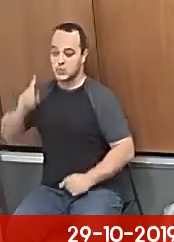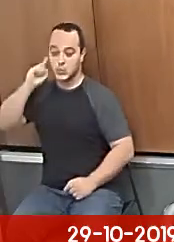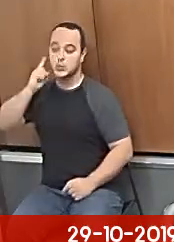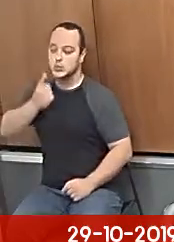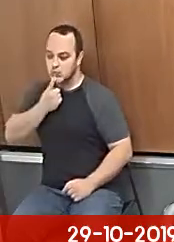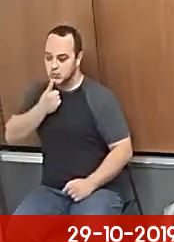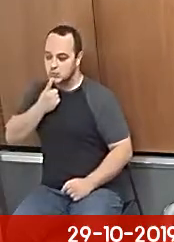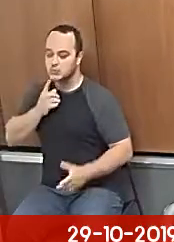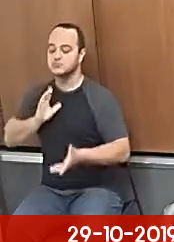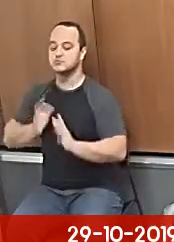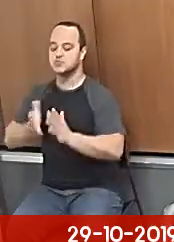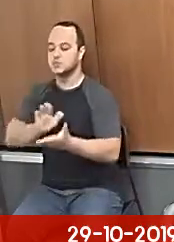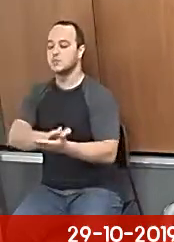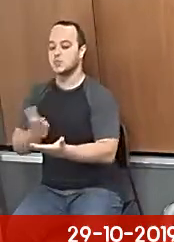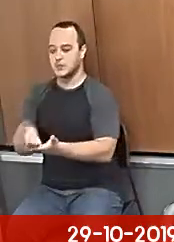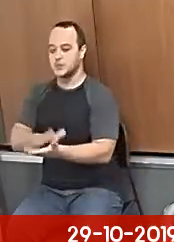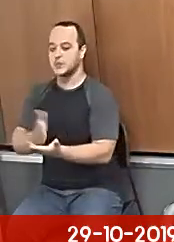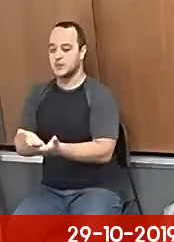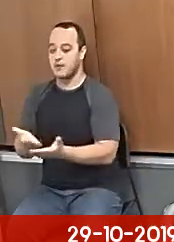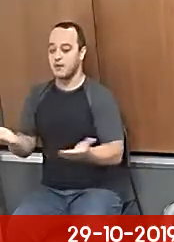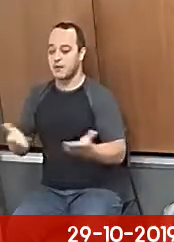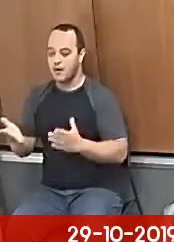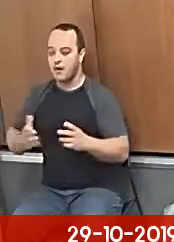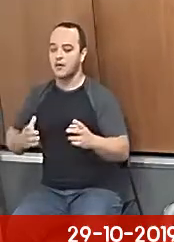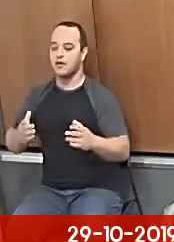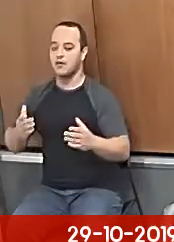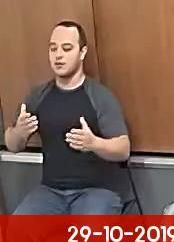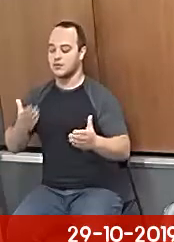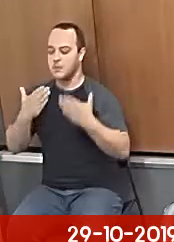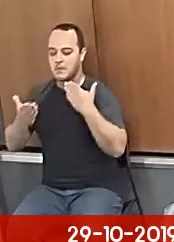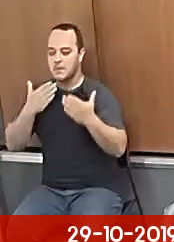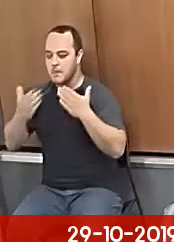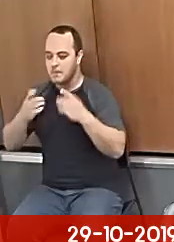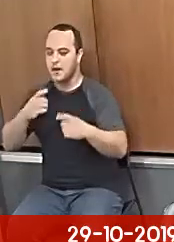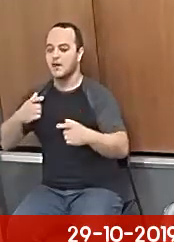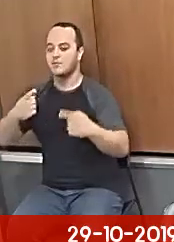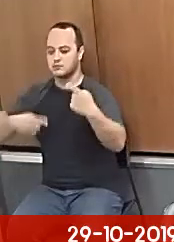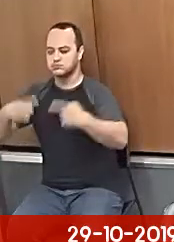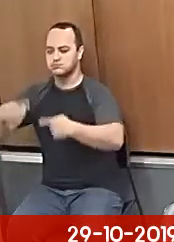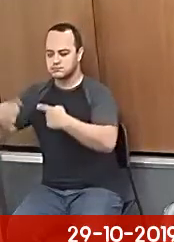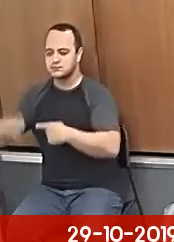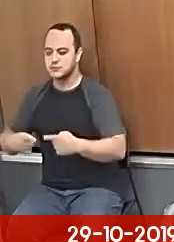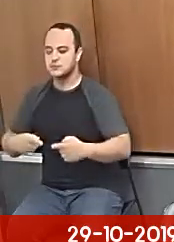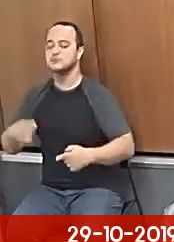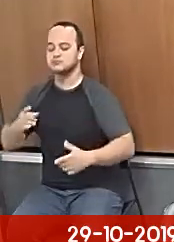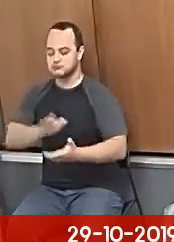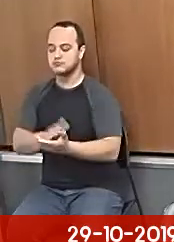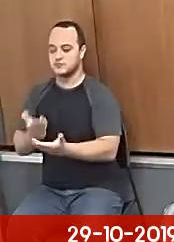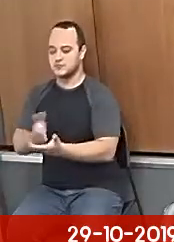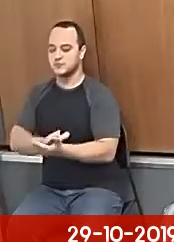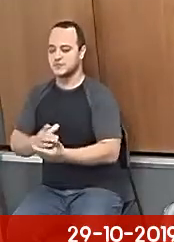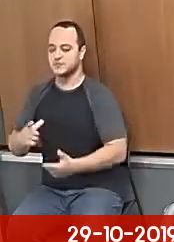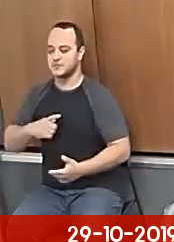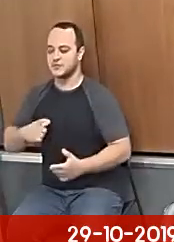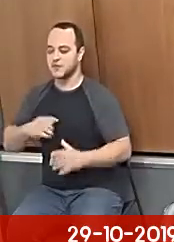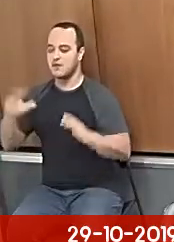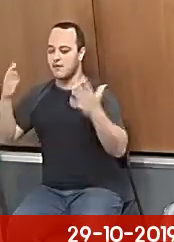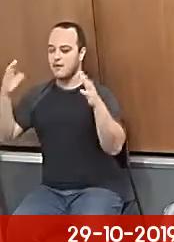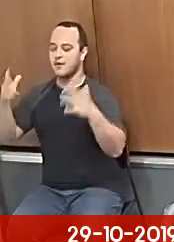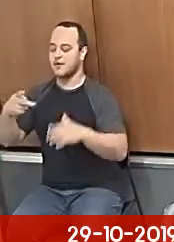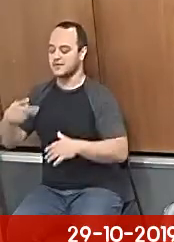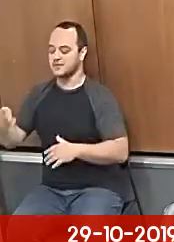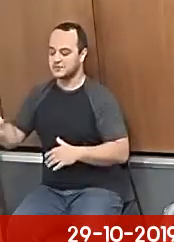em tempo real, o que, que nós estamos discutindo aqui em tempo e a hora. Quero dar os parabéns aos dois intérpretes e